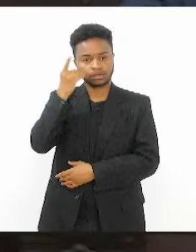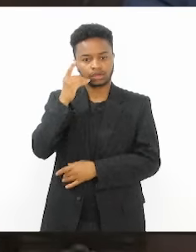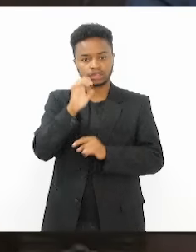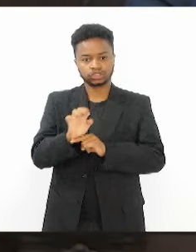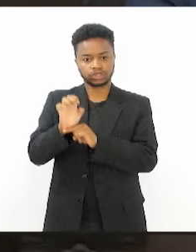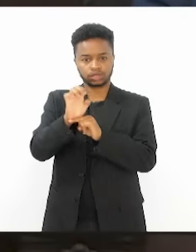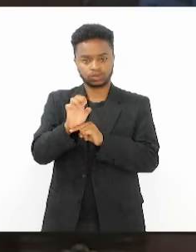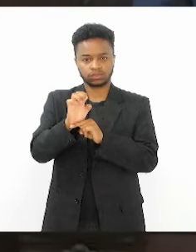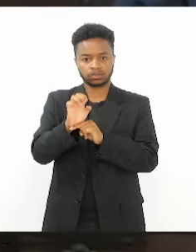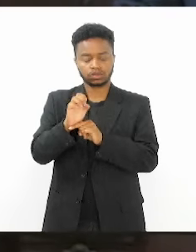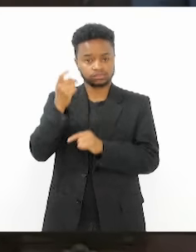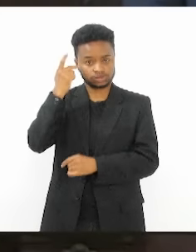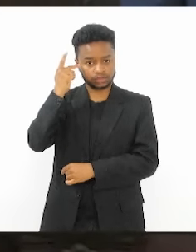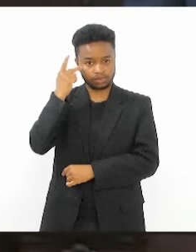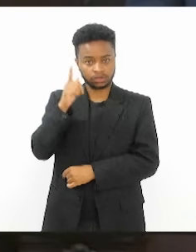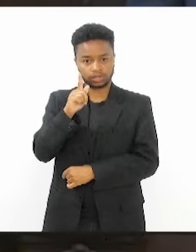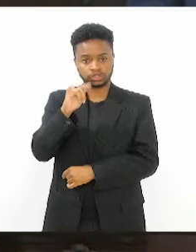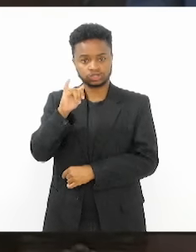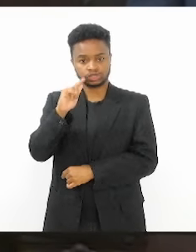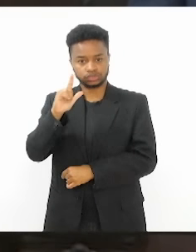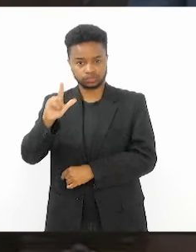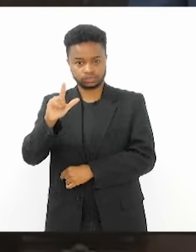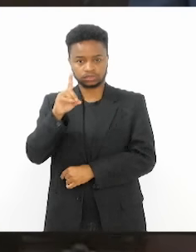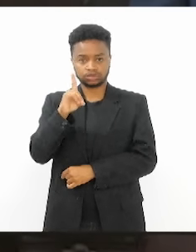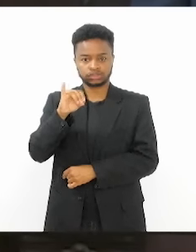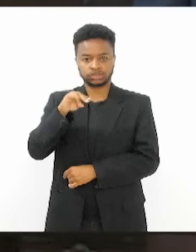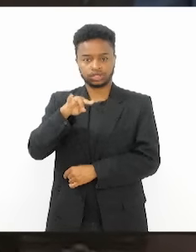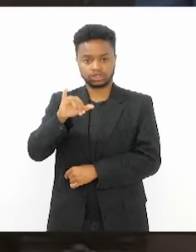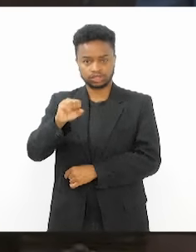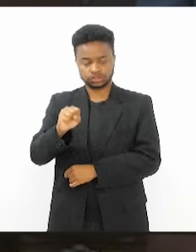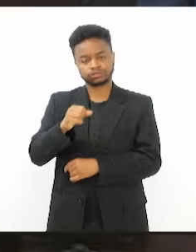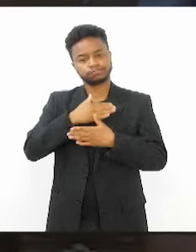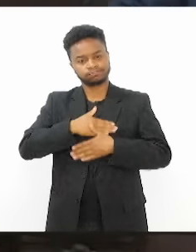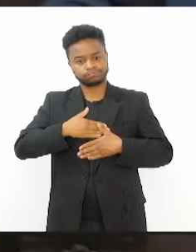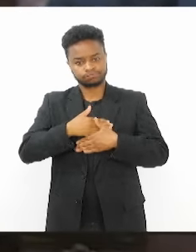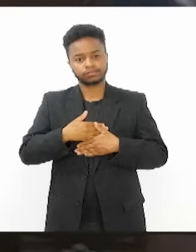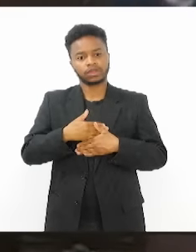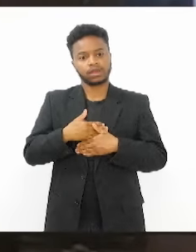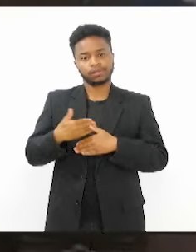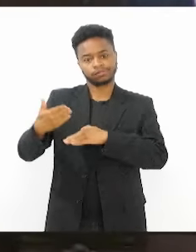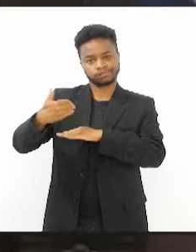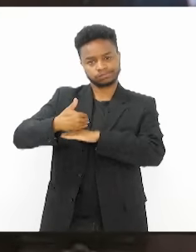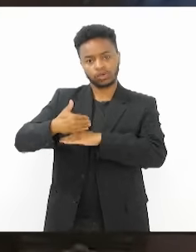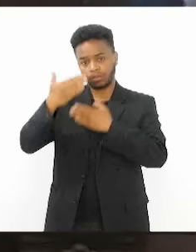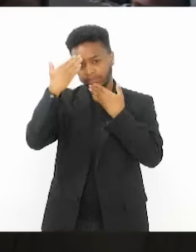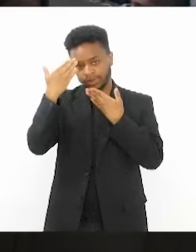estadual de São Paulo, Gil Diniz. Uma honra tê-lo aqui, deputado, muito obrigado.